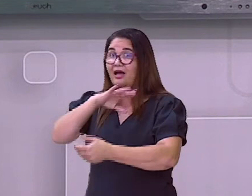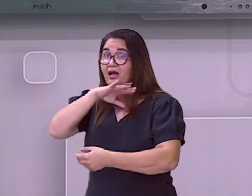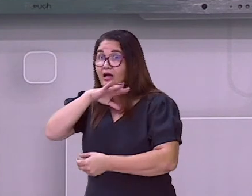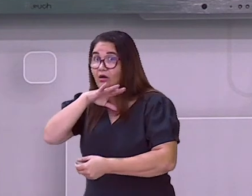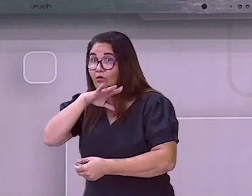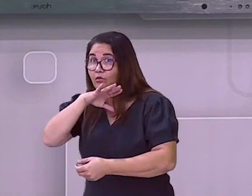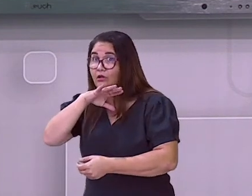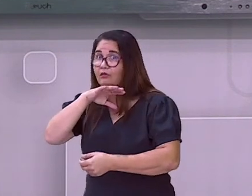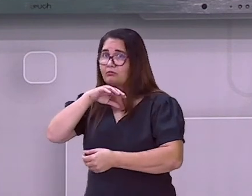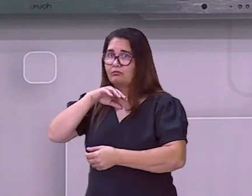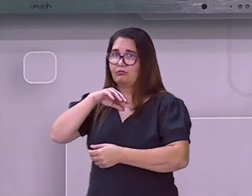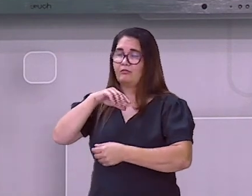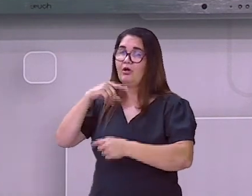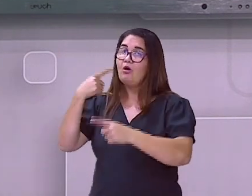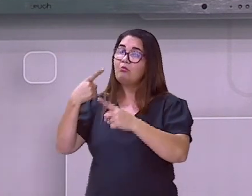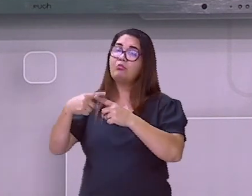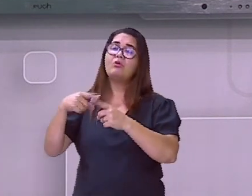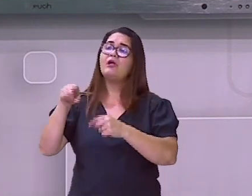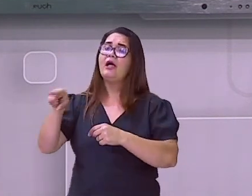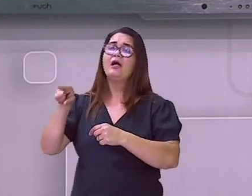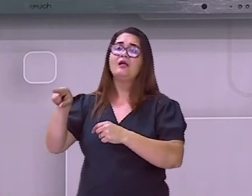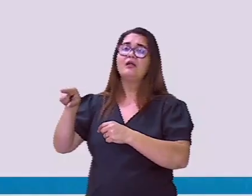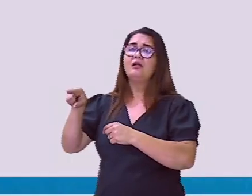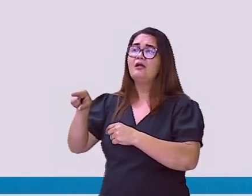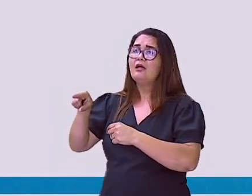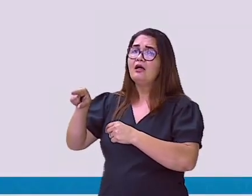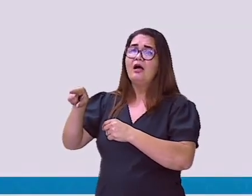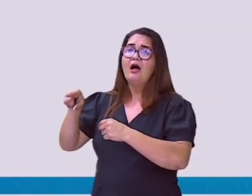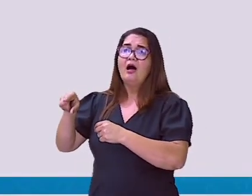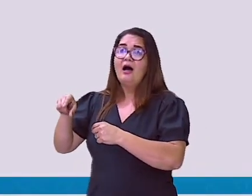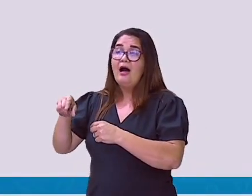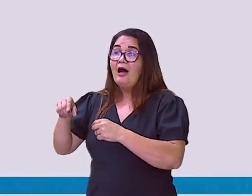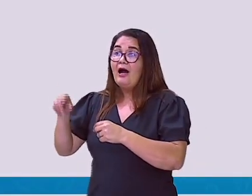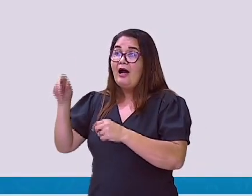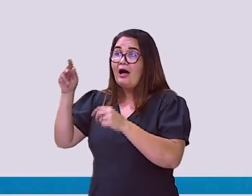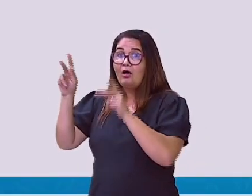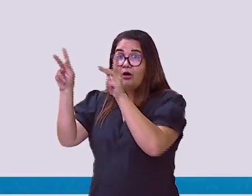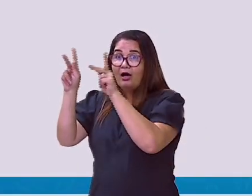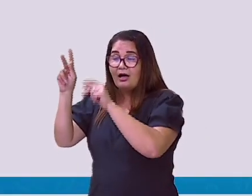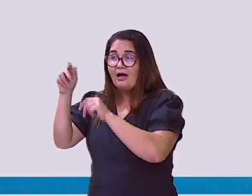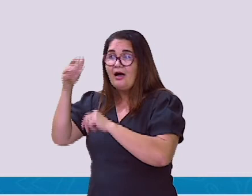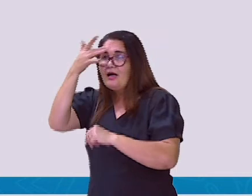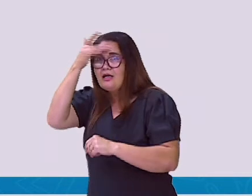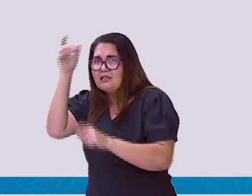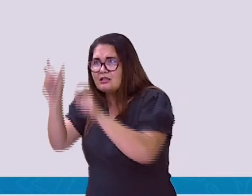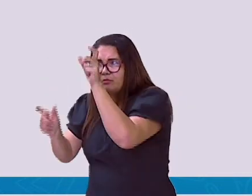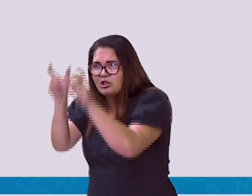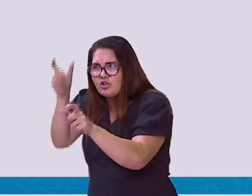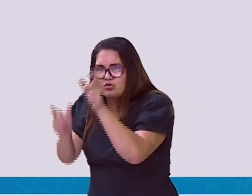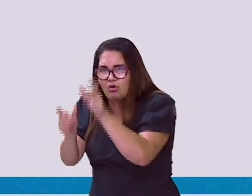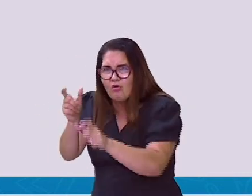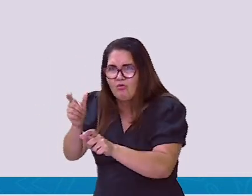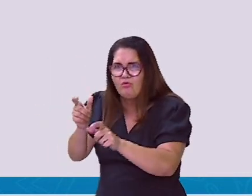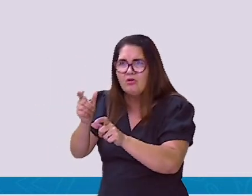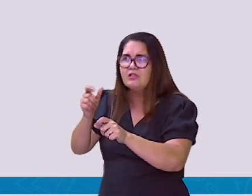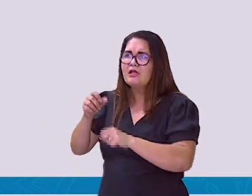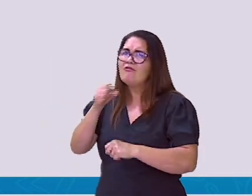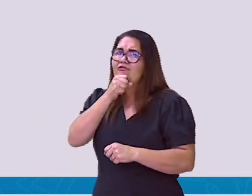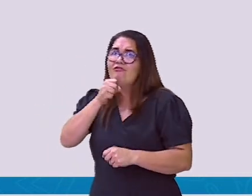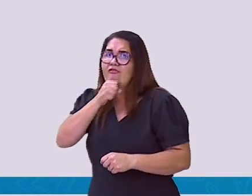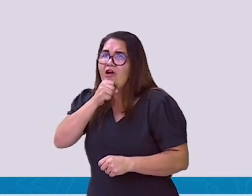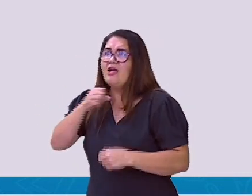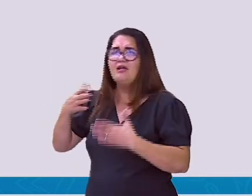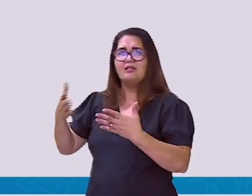Atualmente, o crescimento vegetativo europeu é negativo. Porém, o crescimento